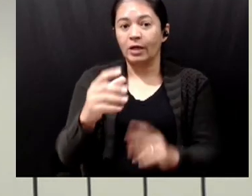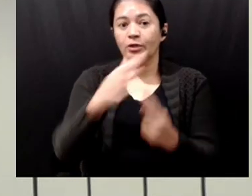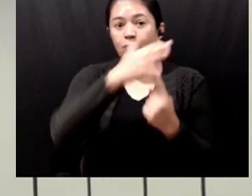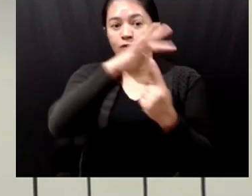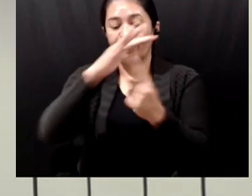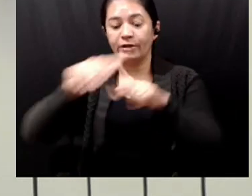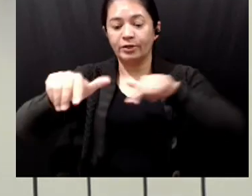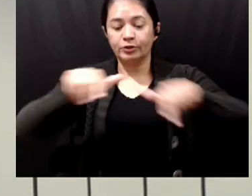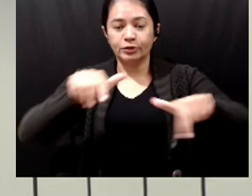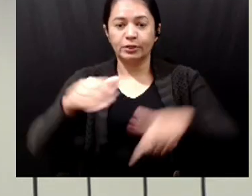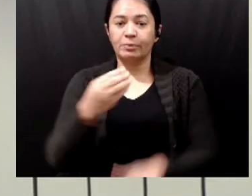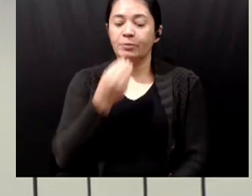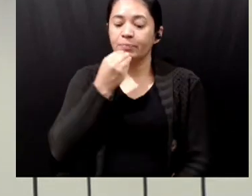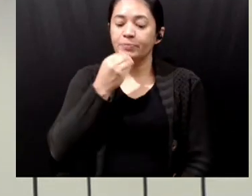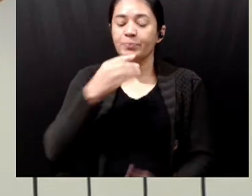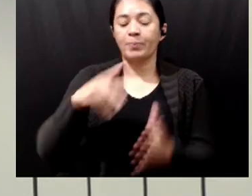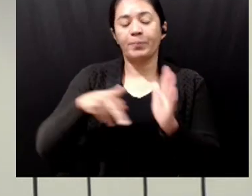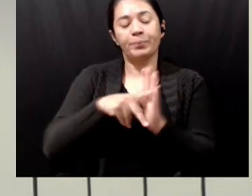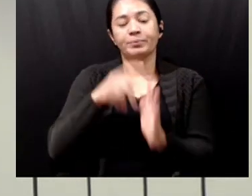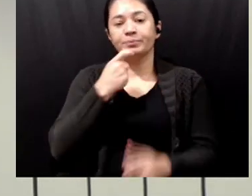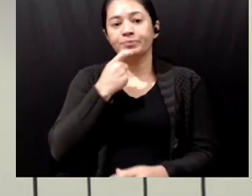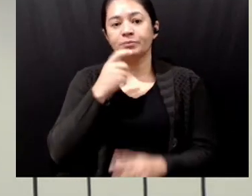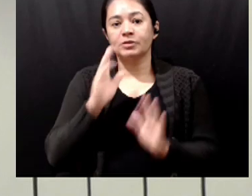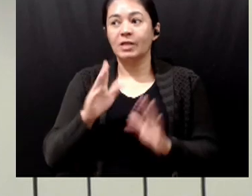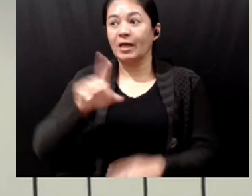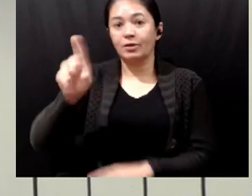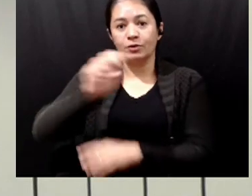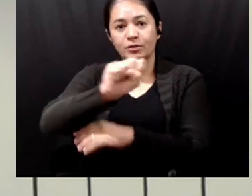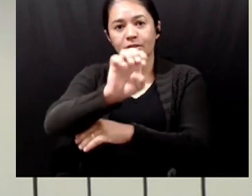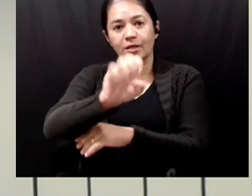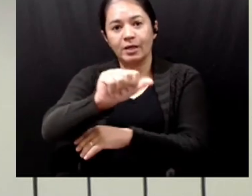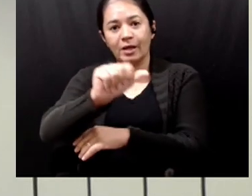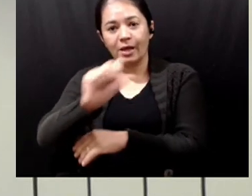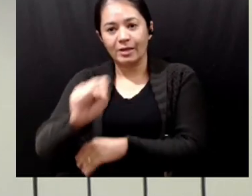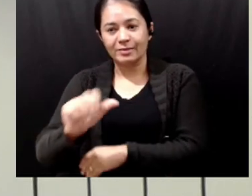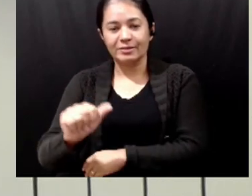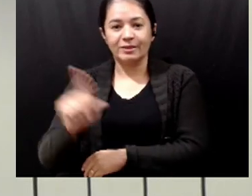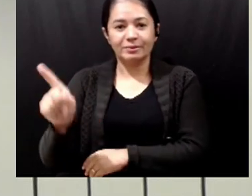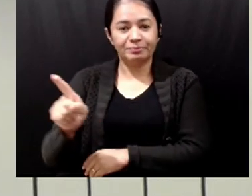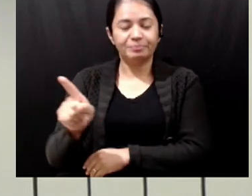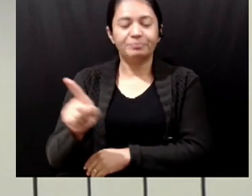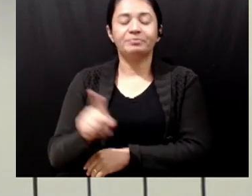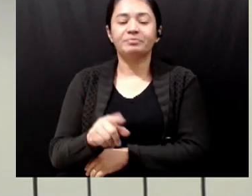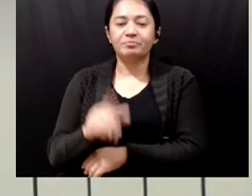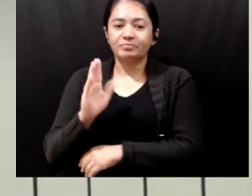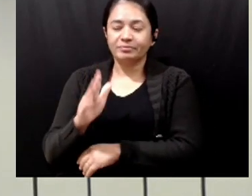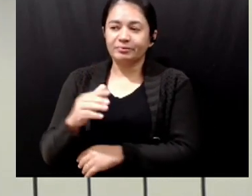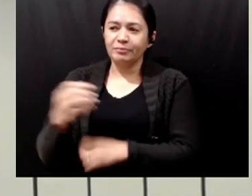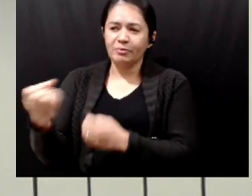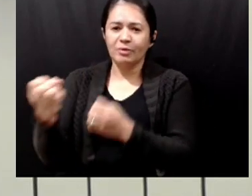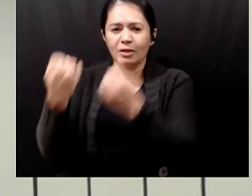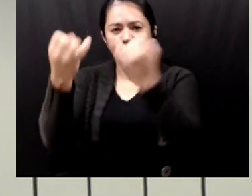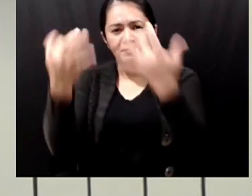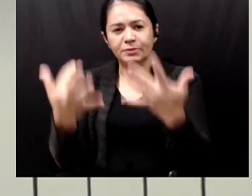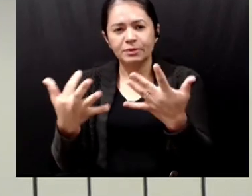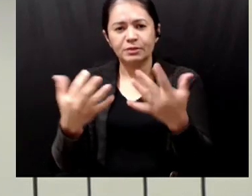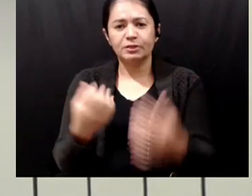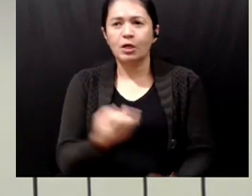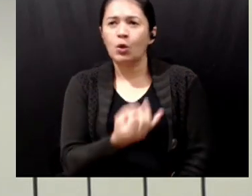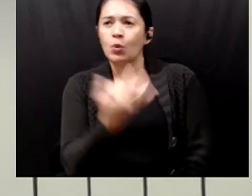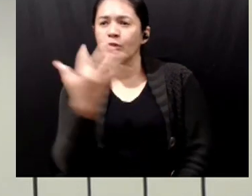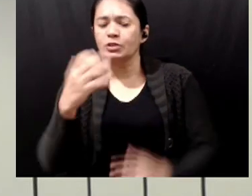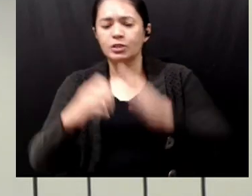de Campinas, lá no Ceasa, onde está a repórter Ana Paula Meneghetti, que vai nos contar sobre número de empresas